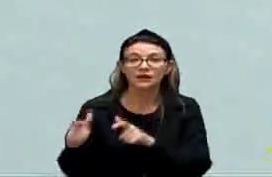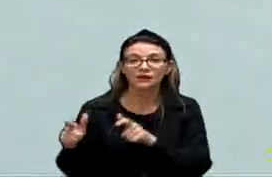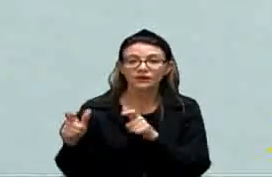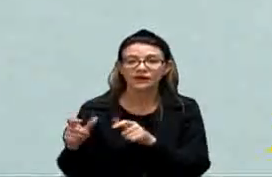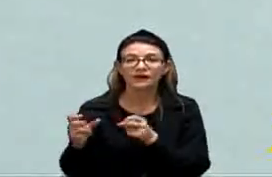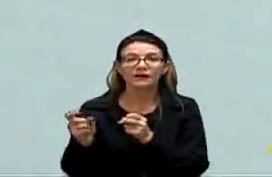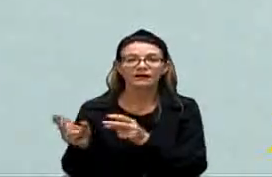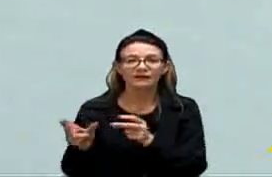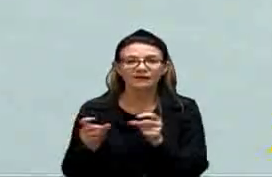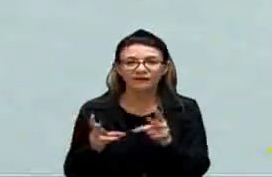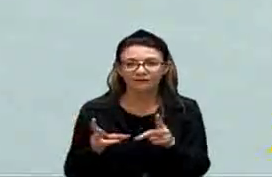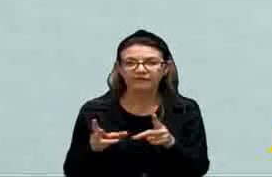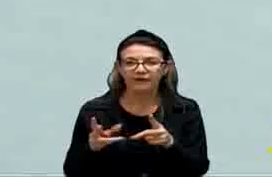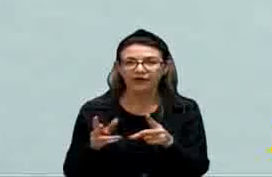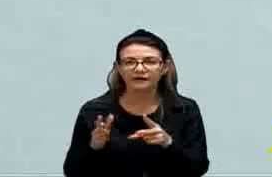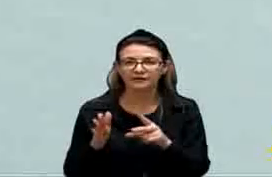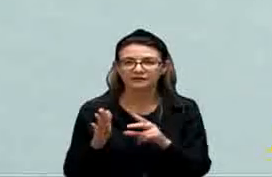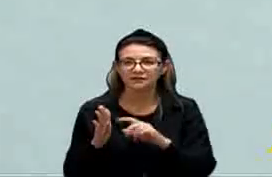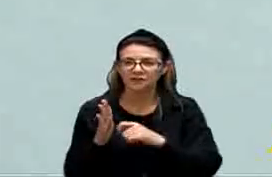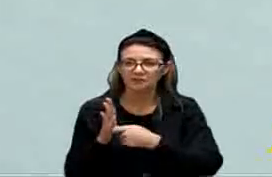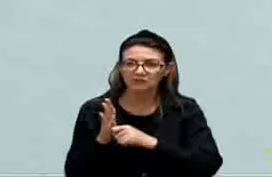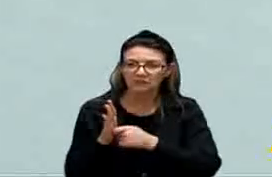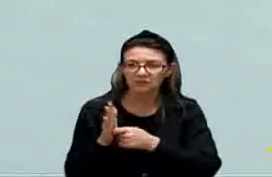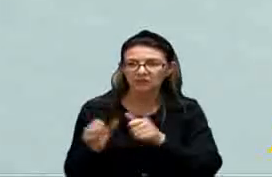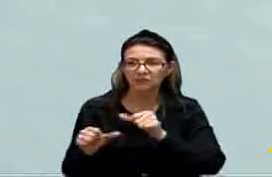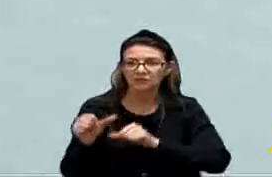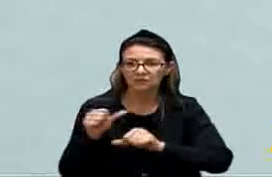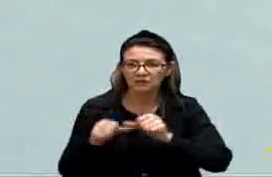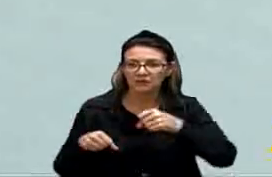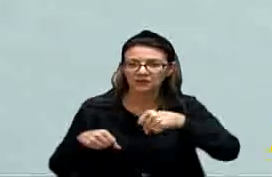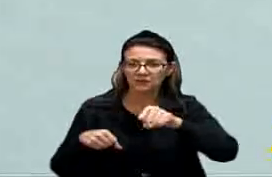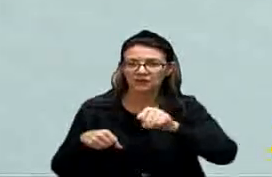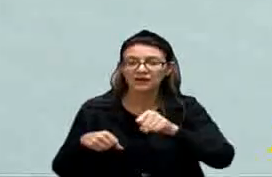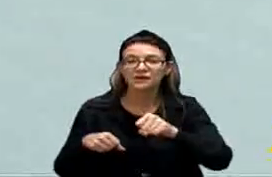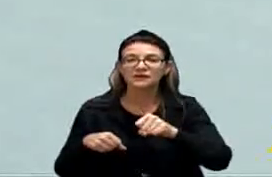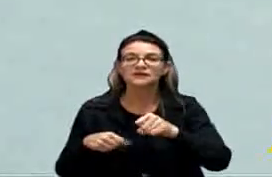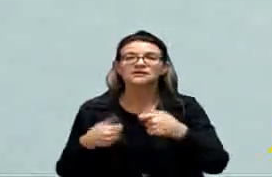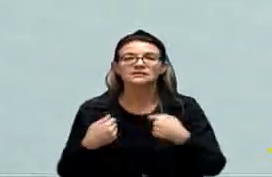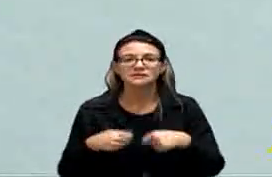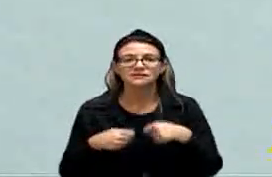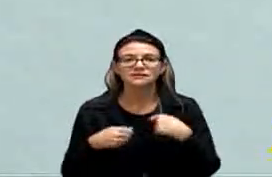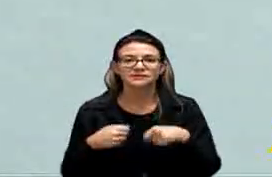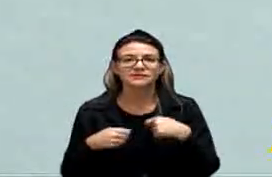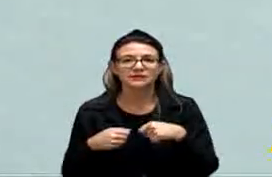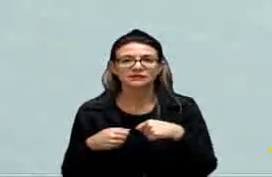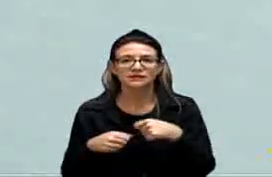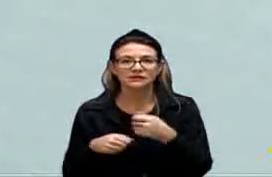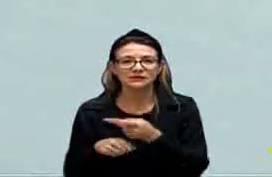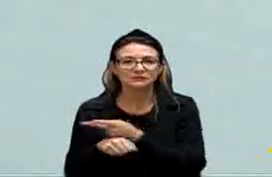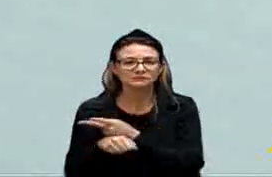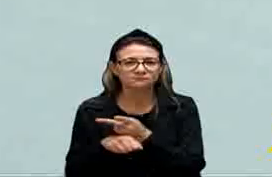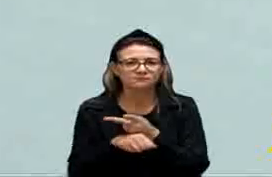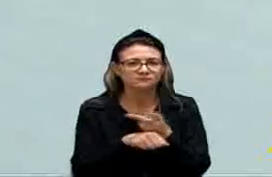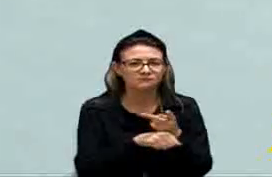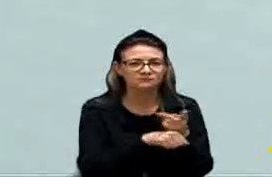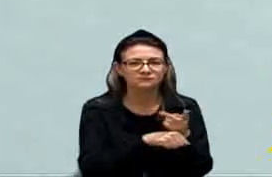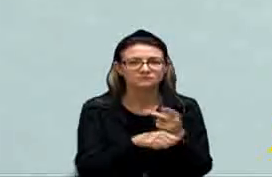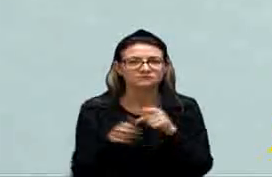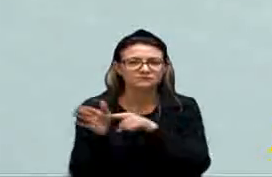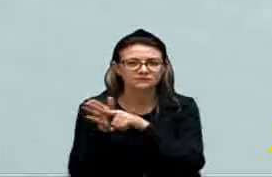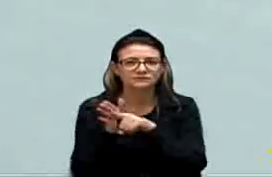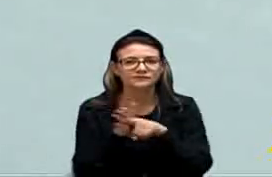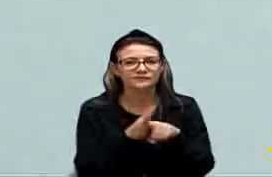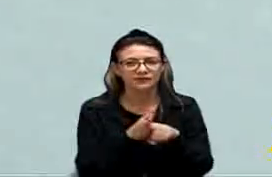fechar os estabelecimentos que continuarem fazendo adulteração dessas motos vereadora Fernanda teria pedido a